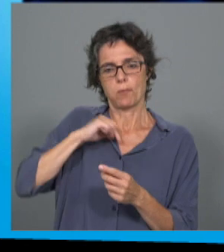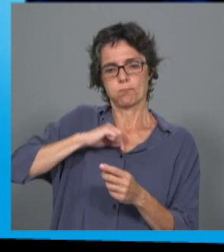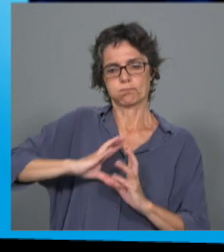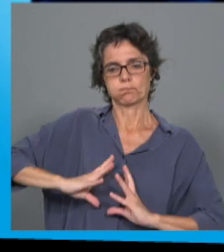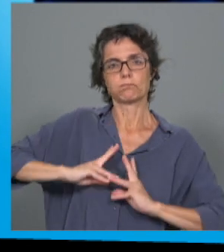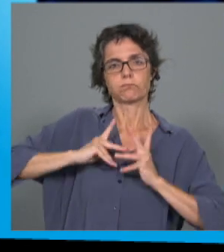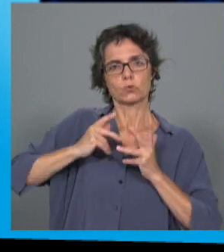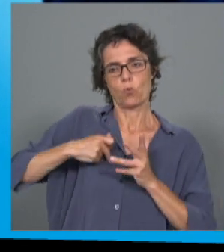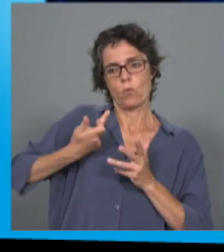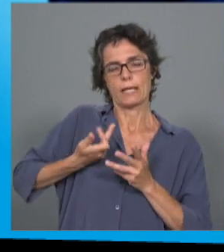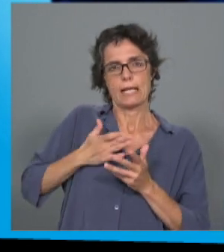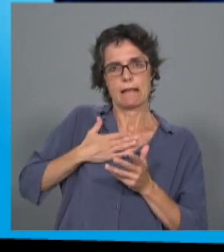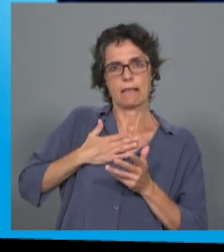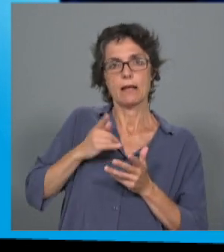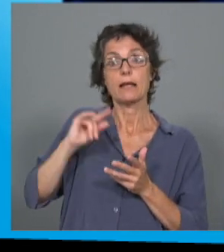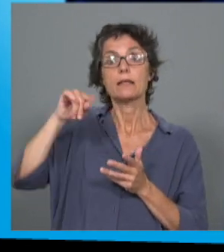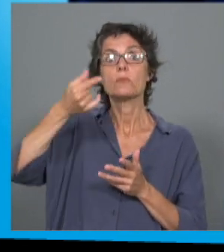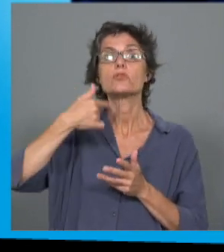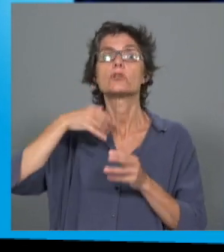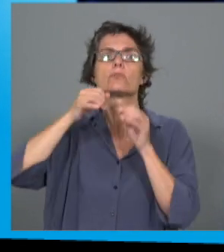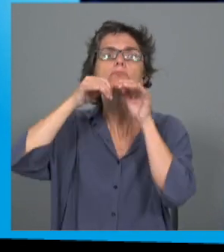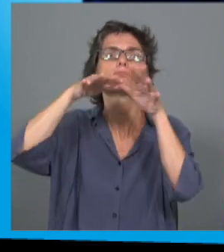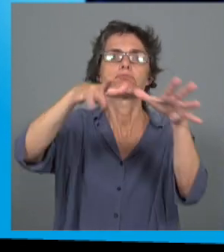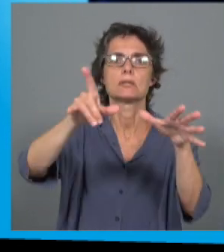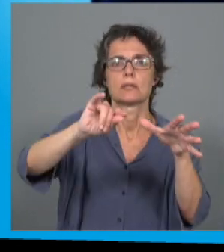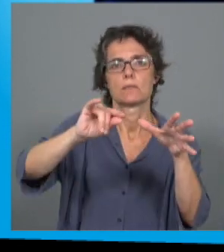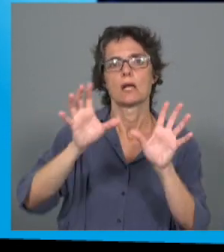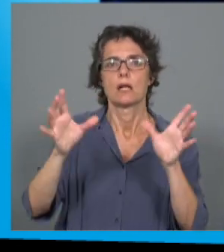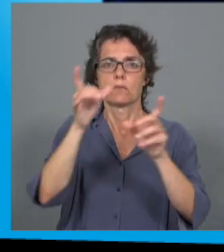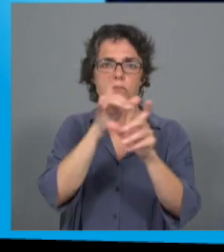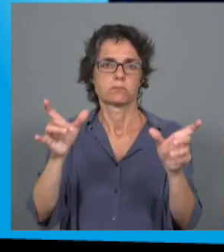para colocar ao serviço da Igreja e do povo de Deus em geral.